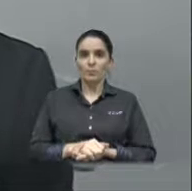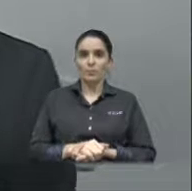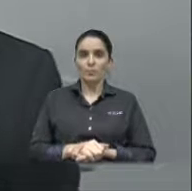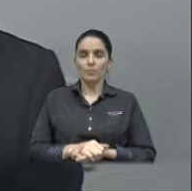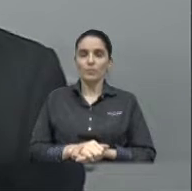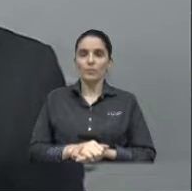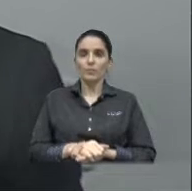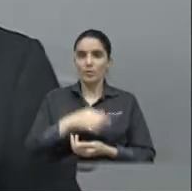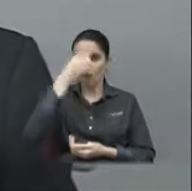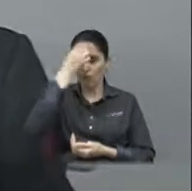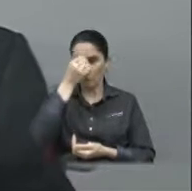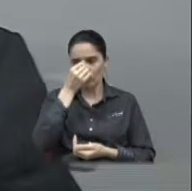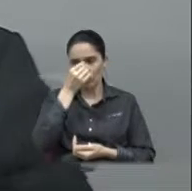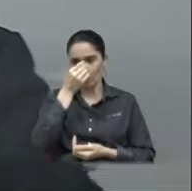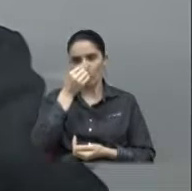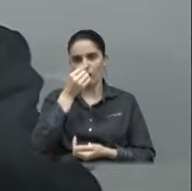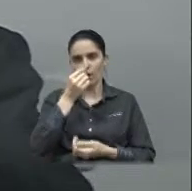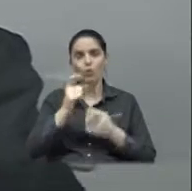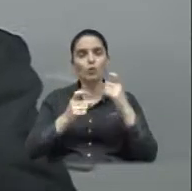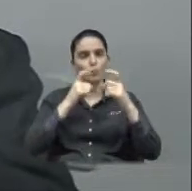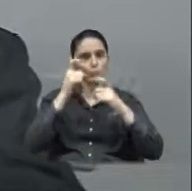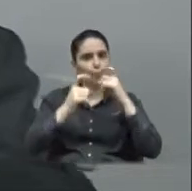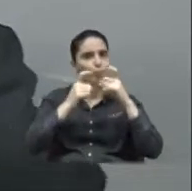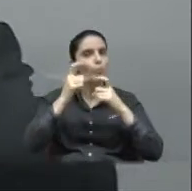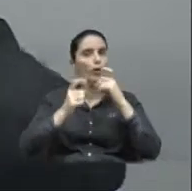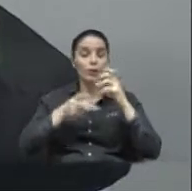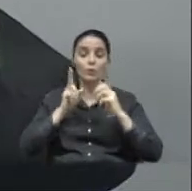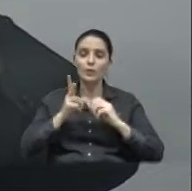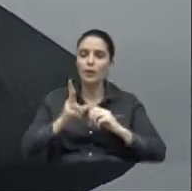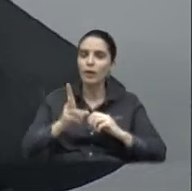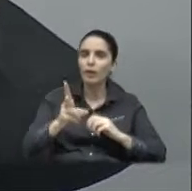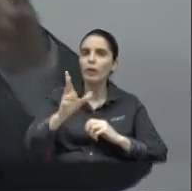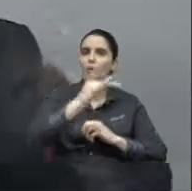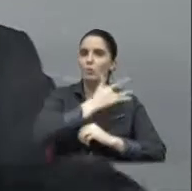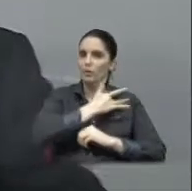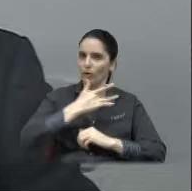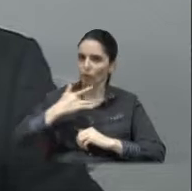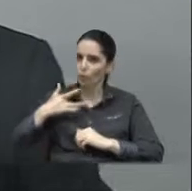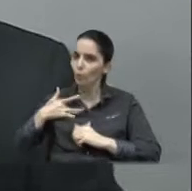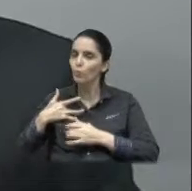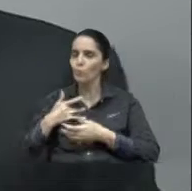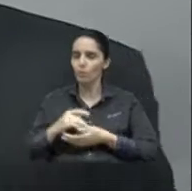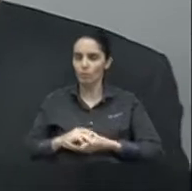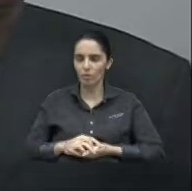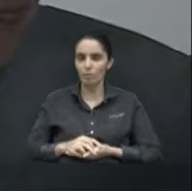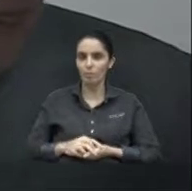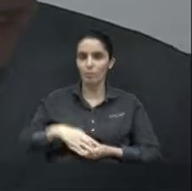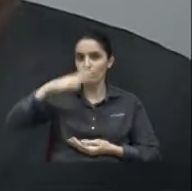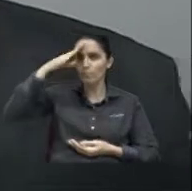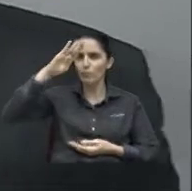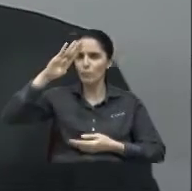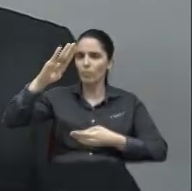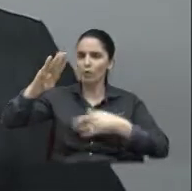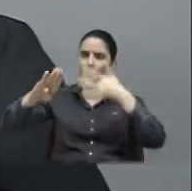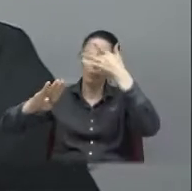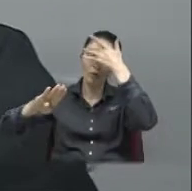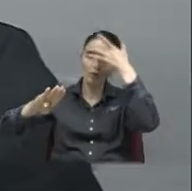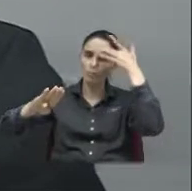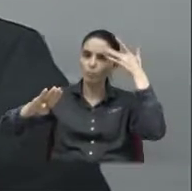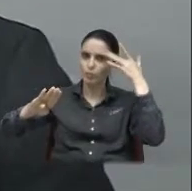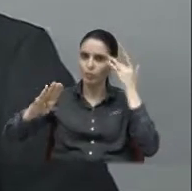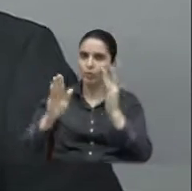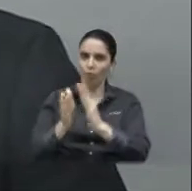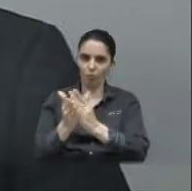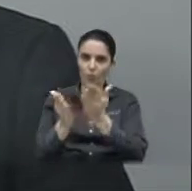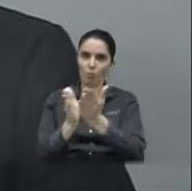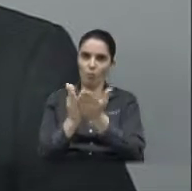Rafael, sempre preocupado dentro da área da saúde, principalmente das pessoas que são menos